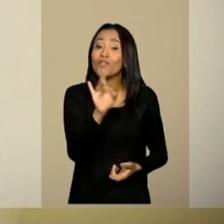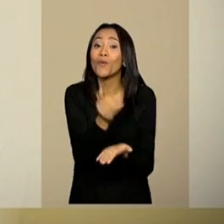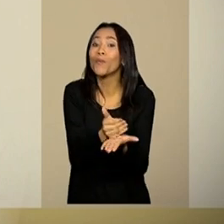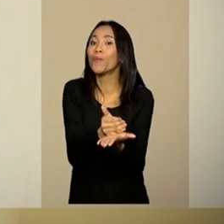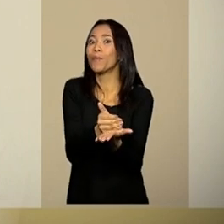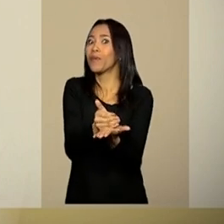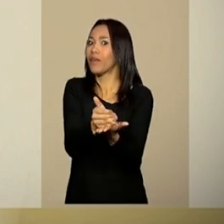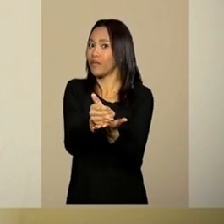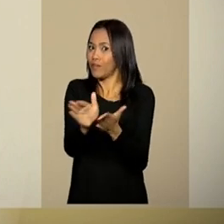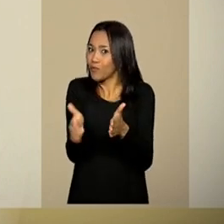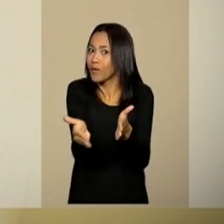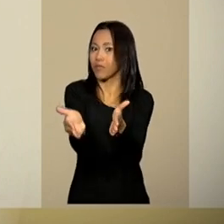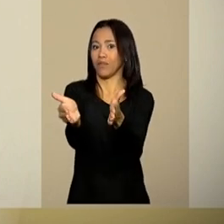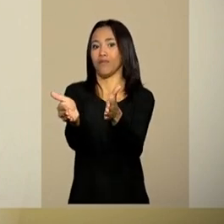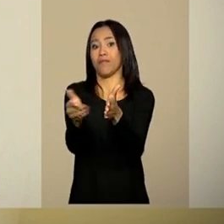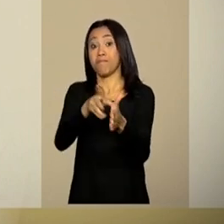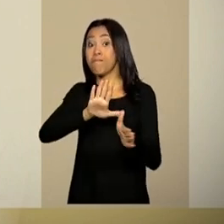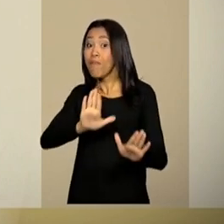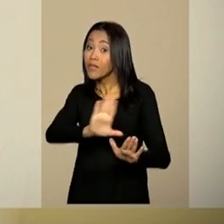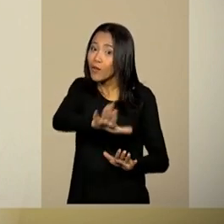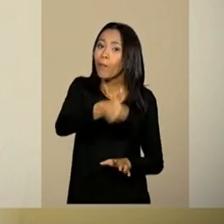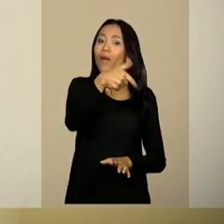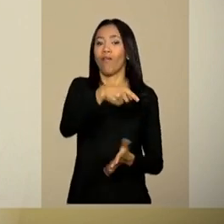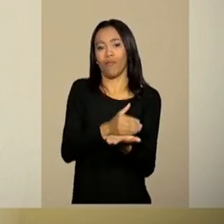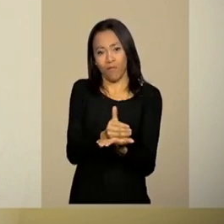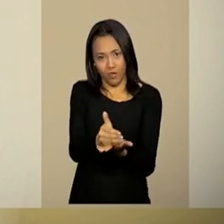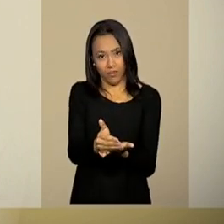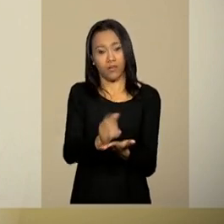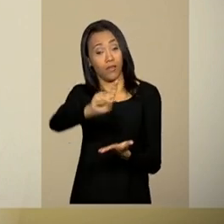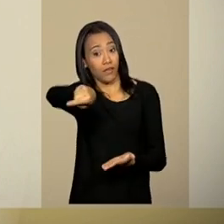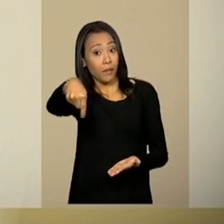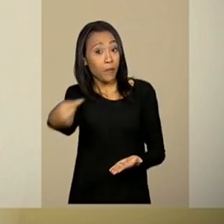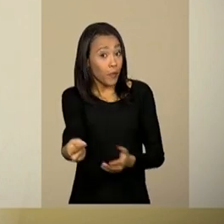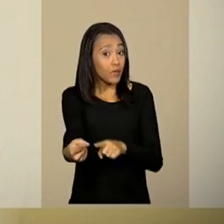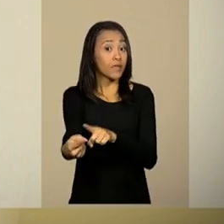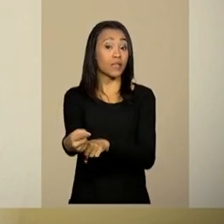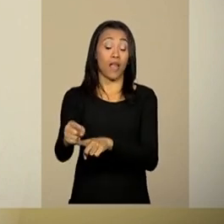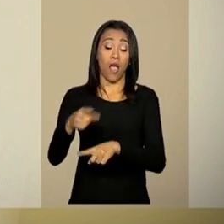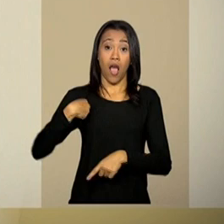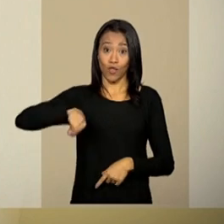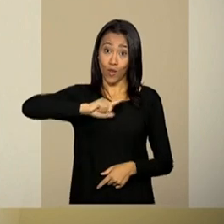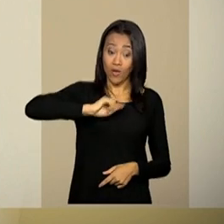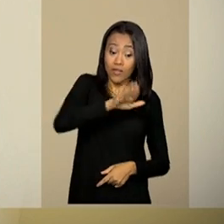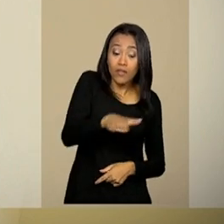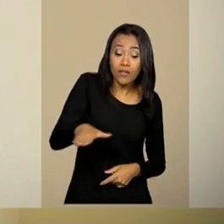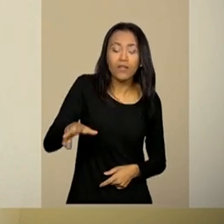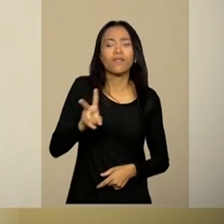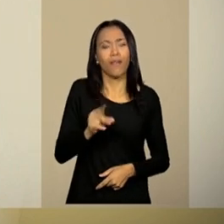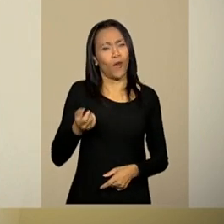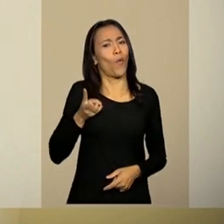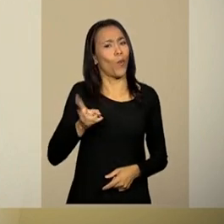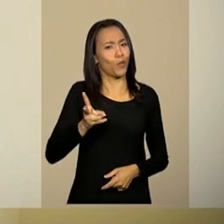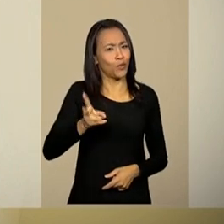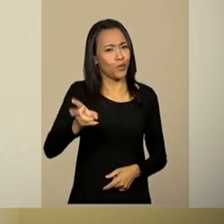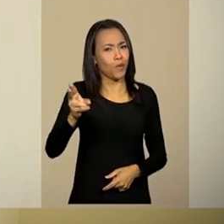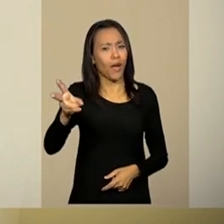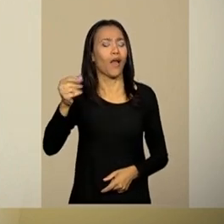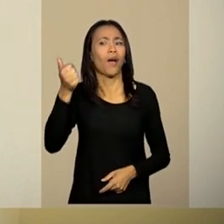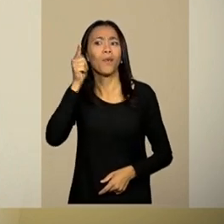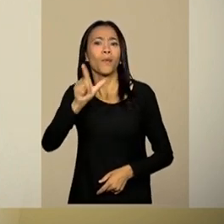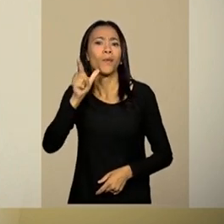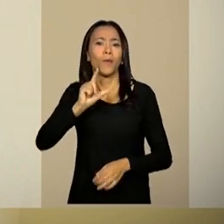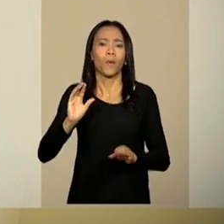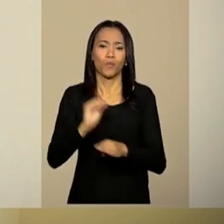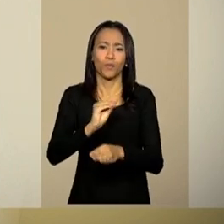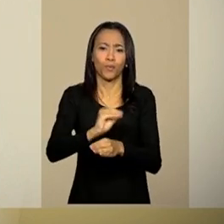começo desse caminho mas é o melhor começo depois as nossas crianças vão continuar sendo beneficiadas